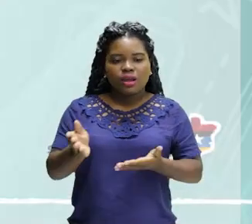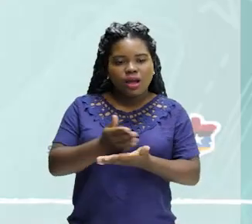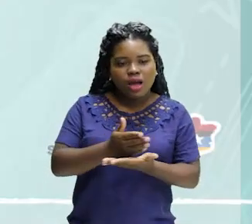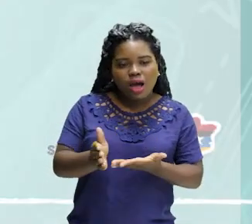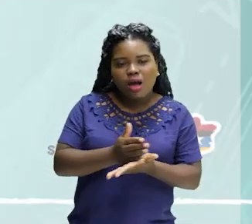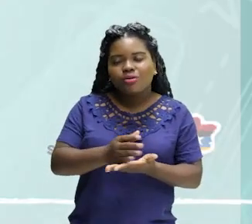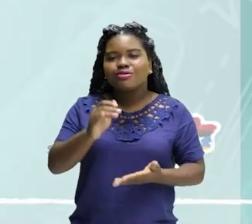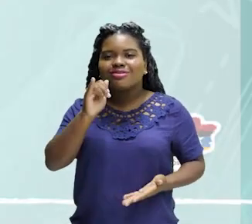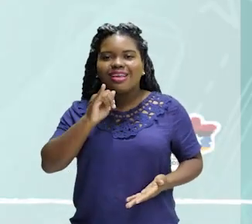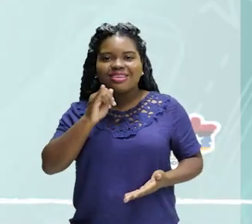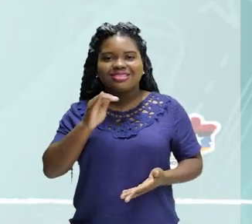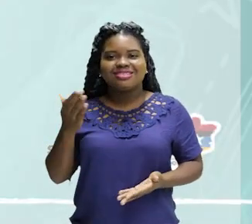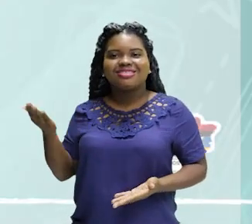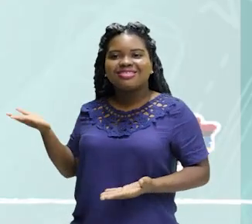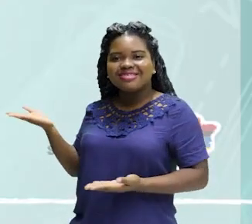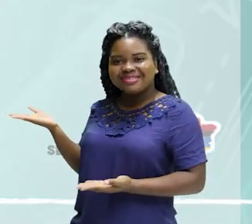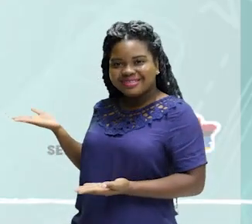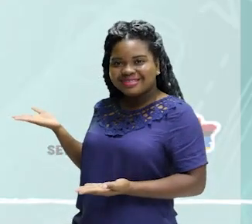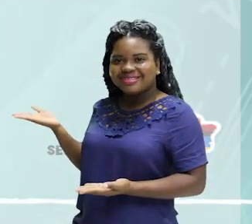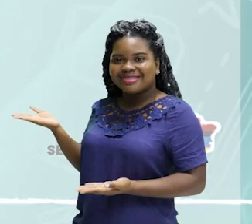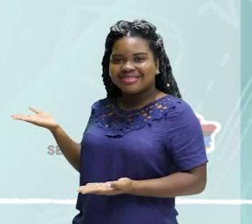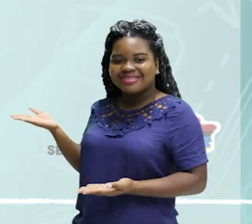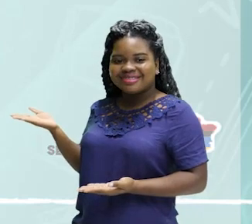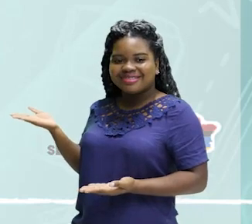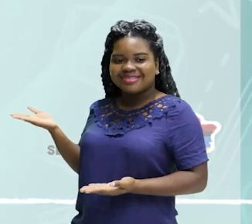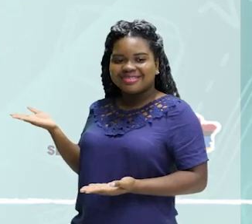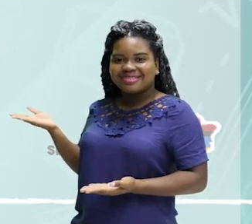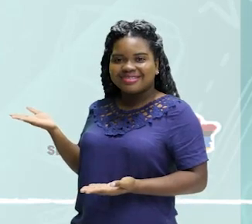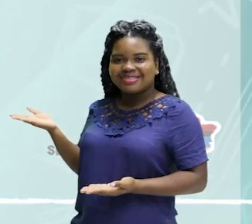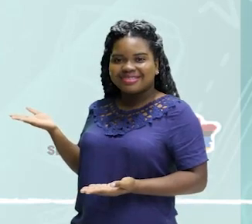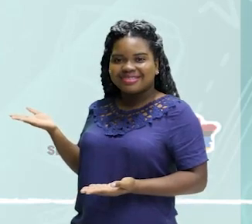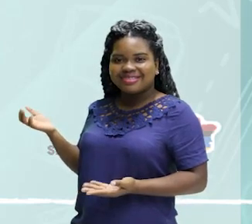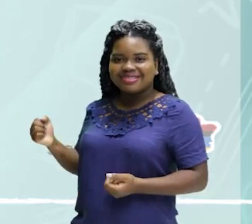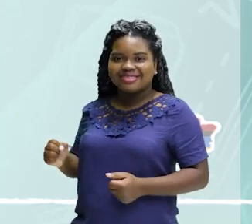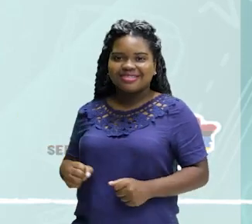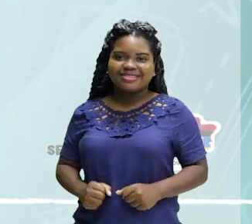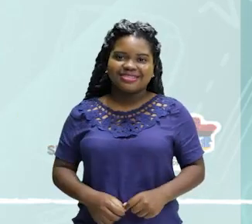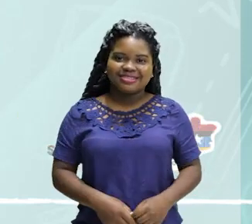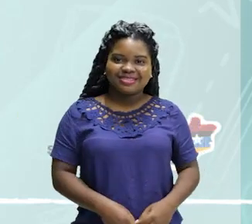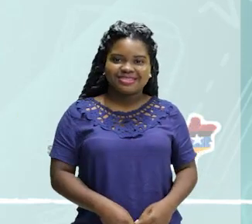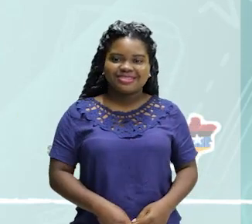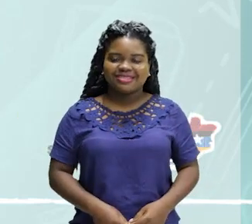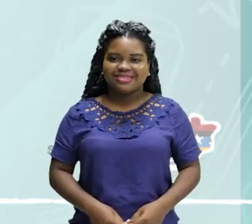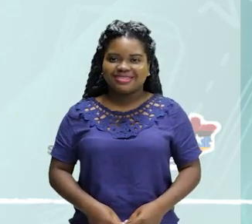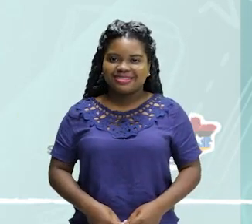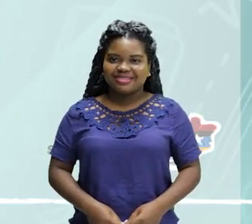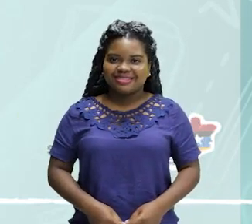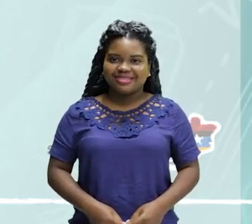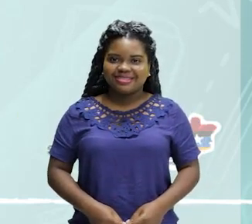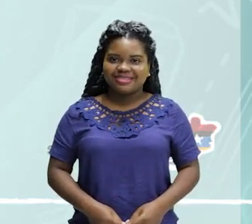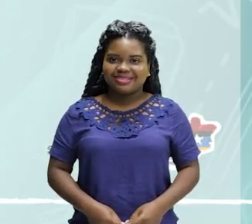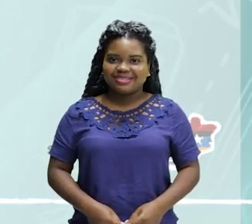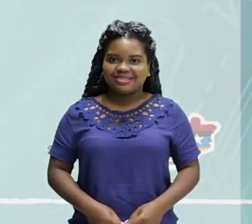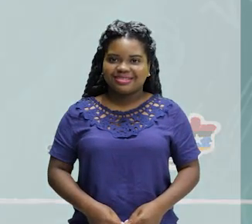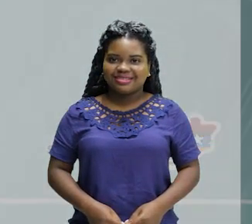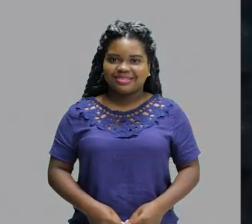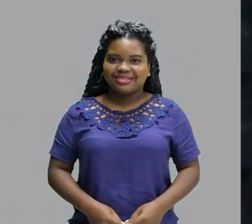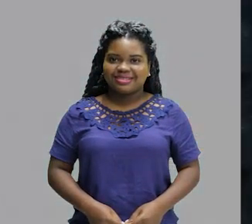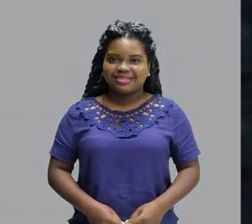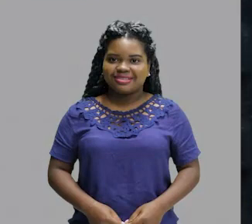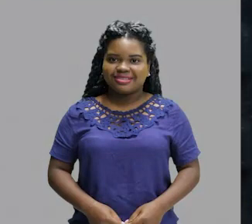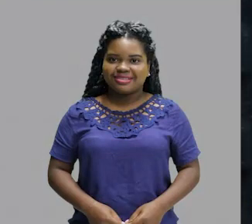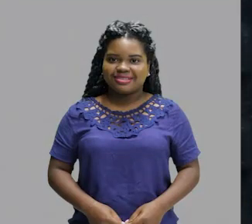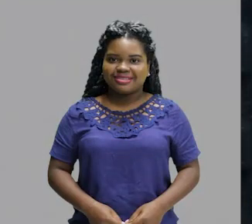Alguns exemplos. Ella já estava cansada de caminhar. Muito fácil de identificar o particípio